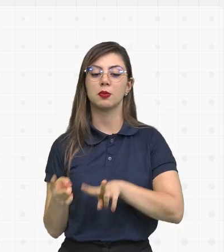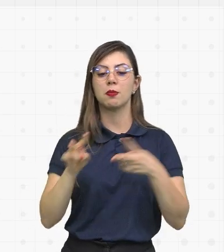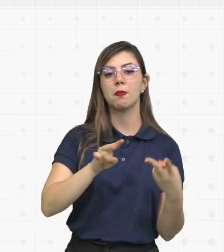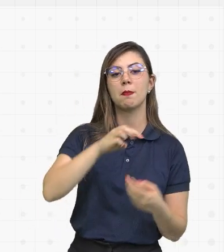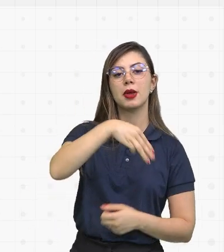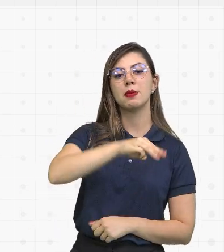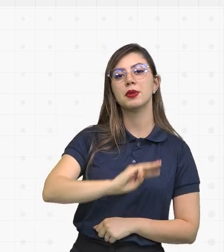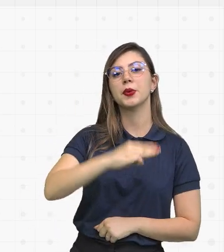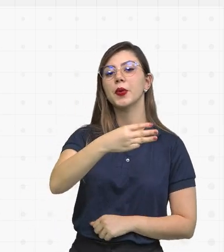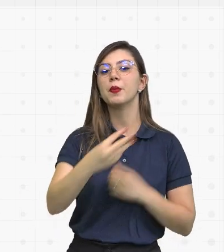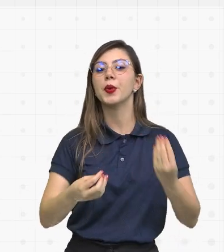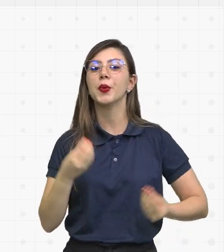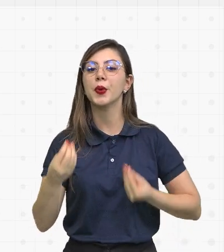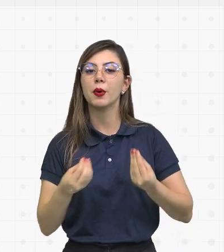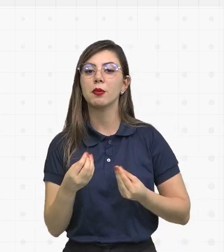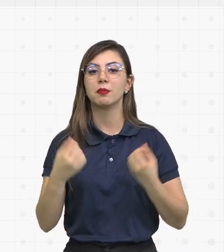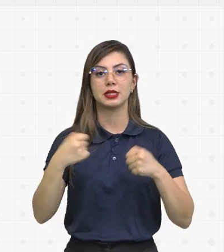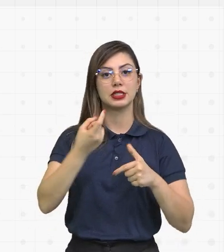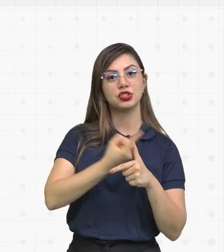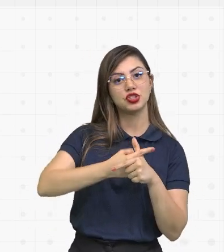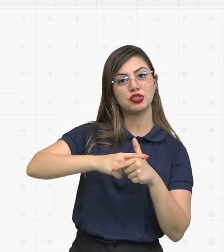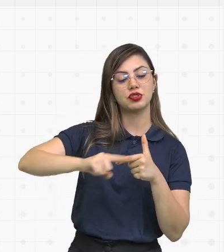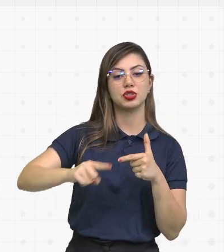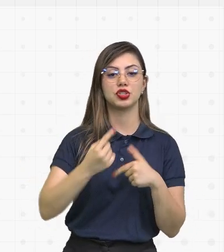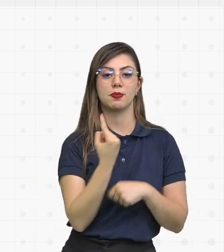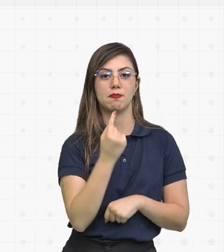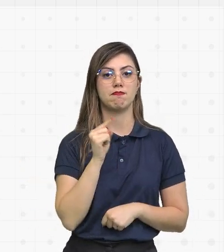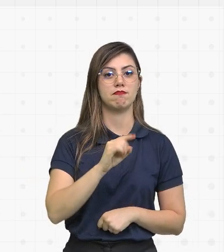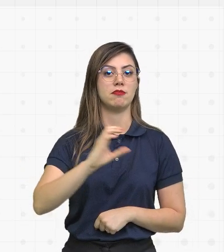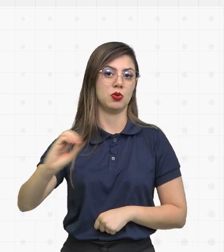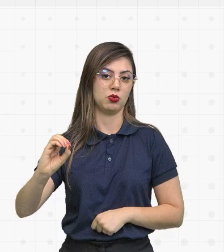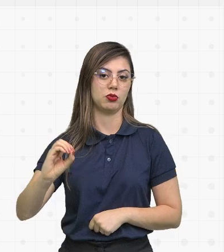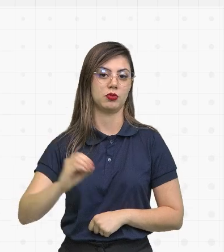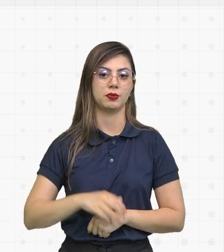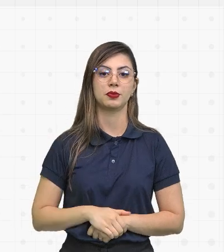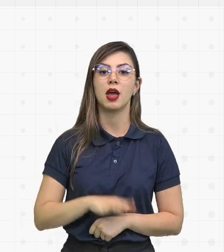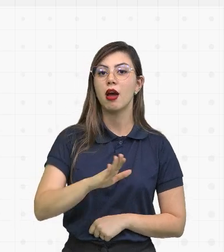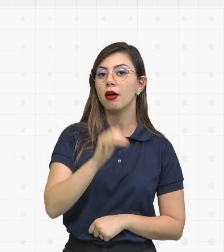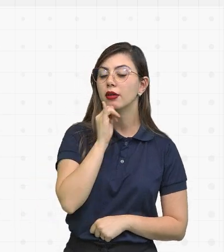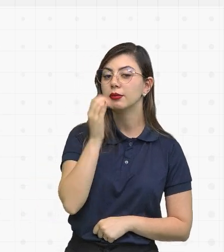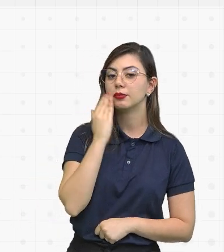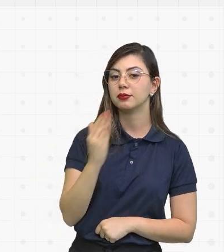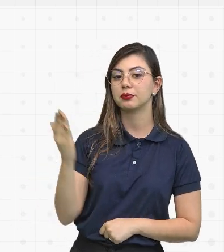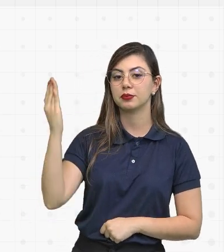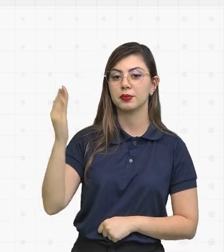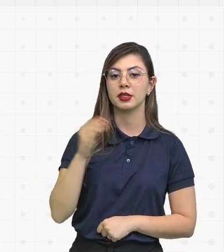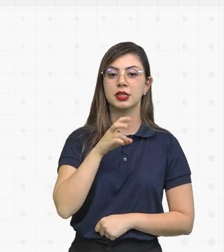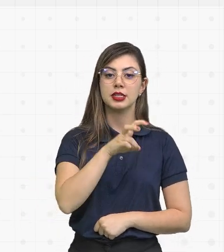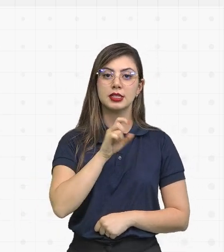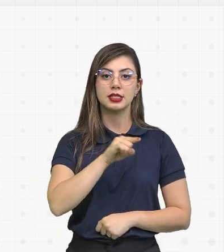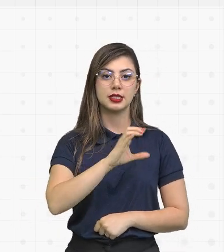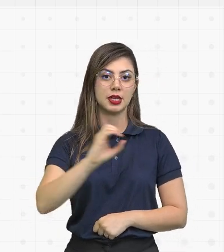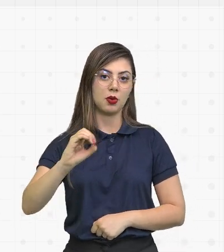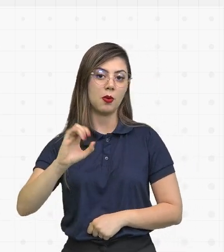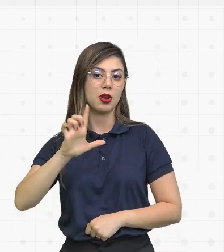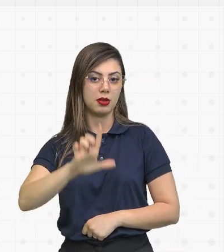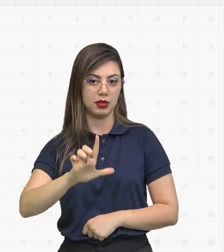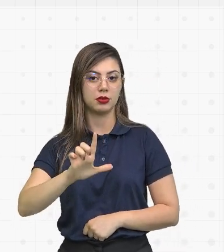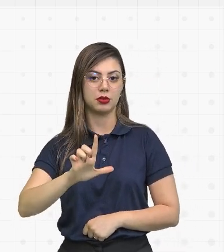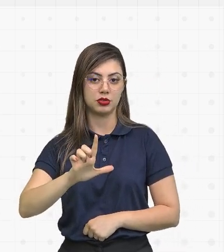metros cúbicos, devemos dividir o valor por 1.000. Vejam só, 5.000